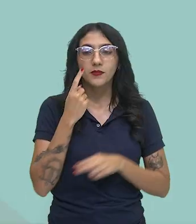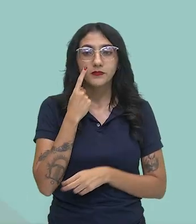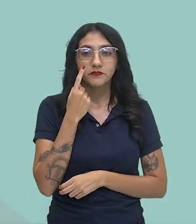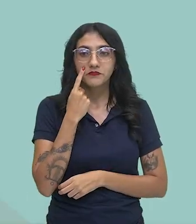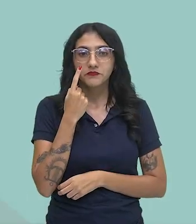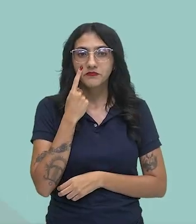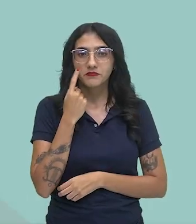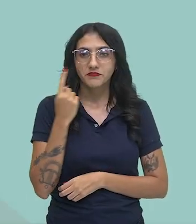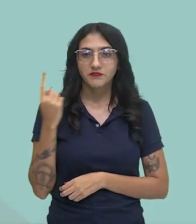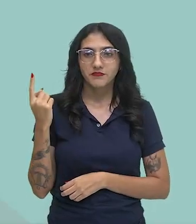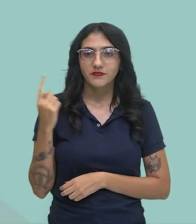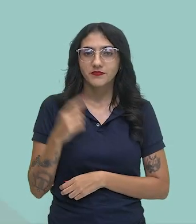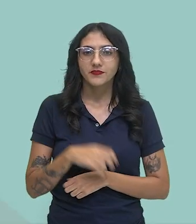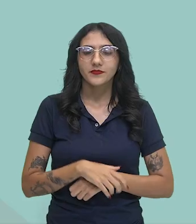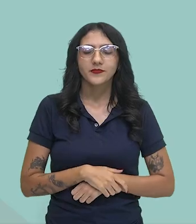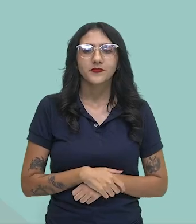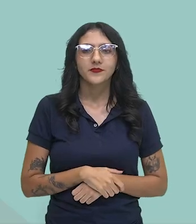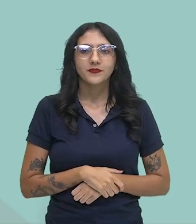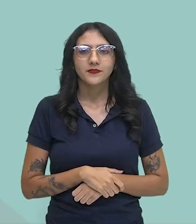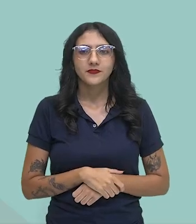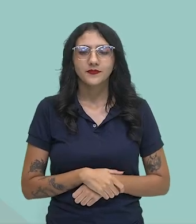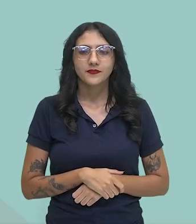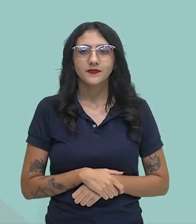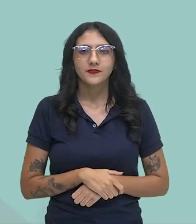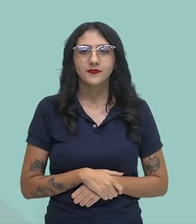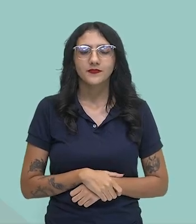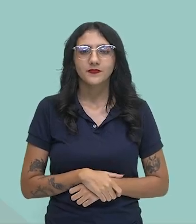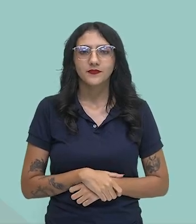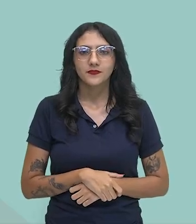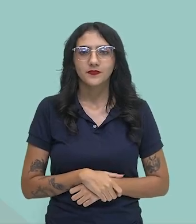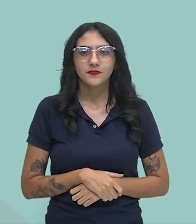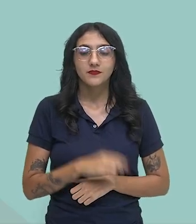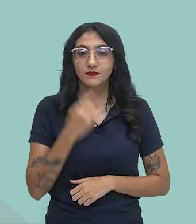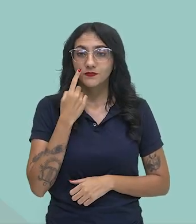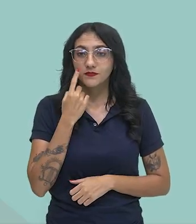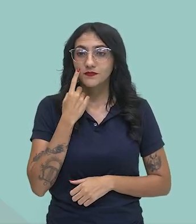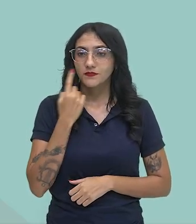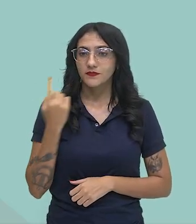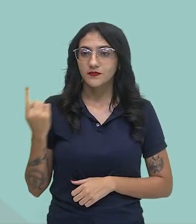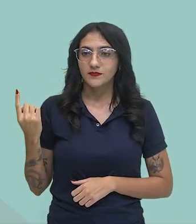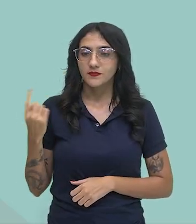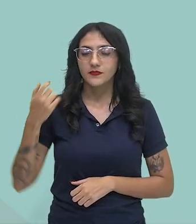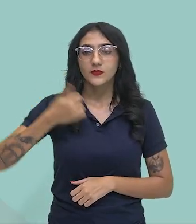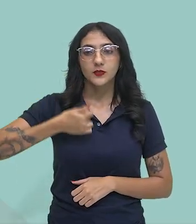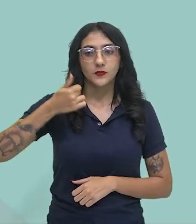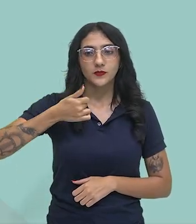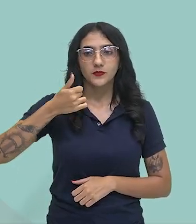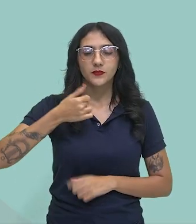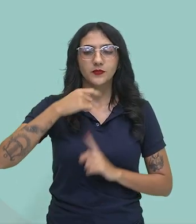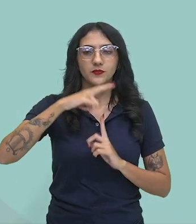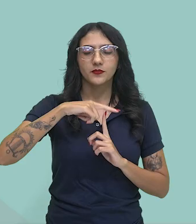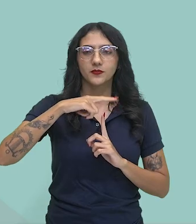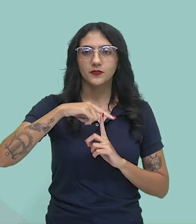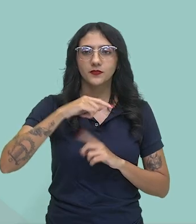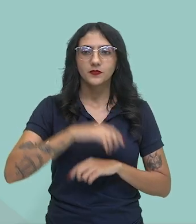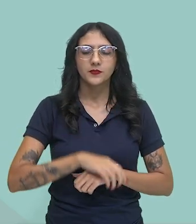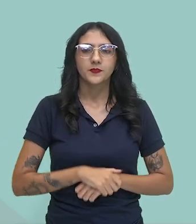aí na nossa animação. Olha lá. Temos aí a primeira, olha lá,